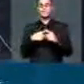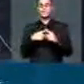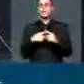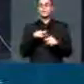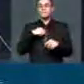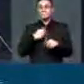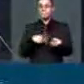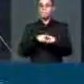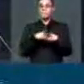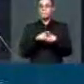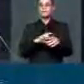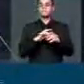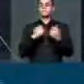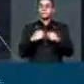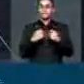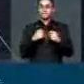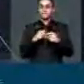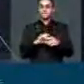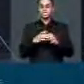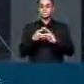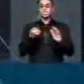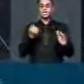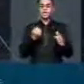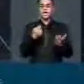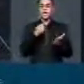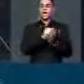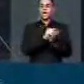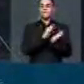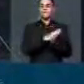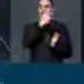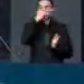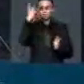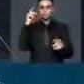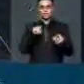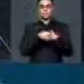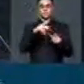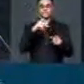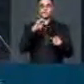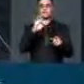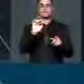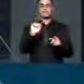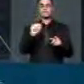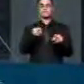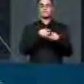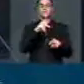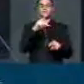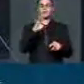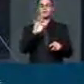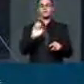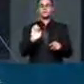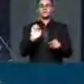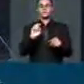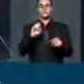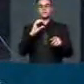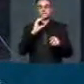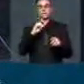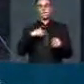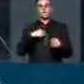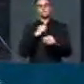PRONAF A e PRONAF A e C? Então, nós fizemos essa sugestão através de emenda, espero que nessa comissão seja aprovada, junto